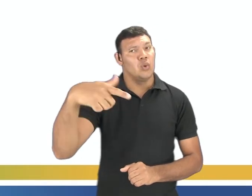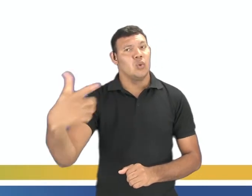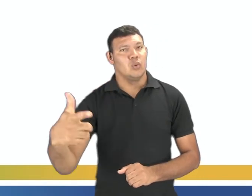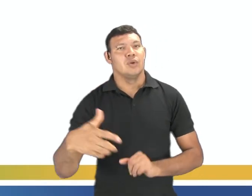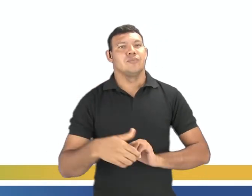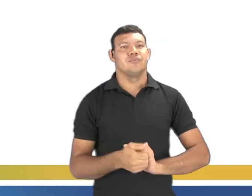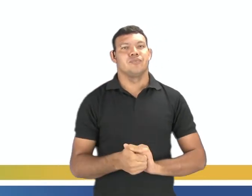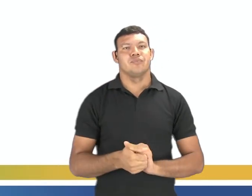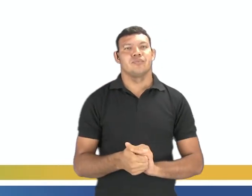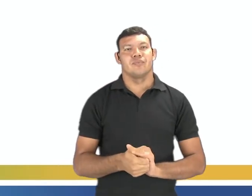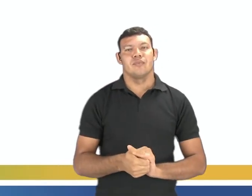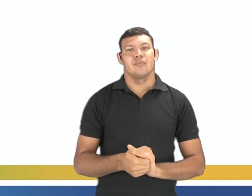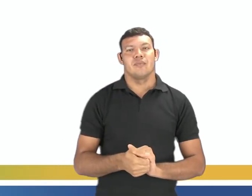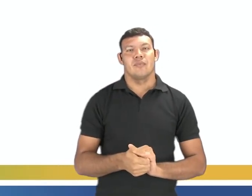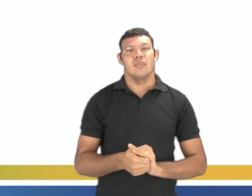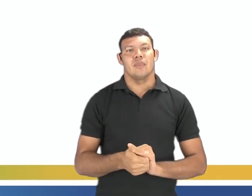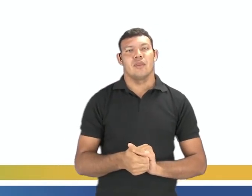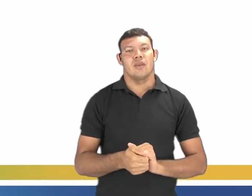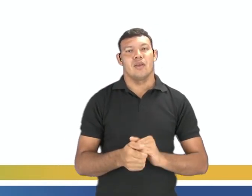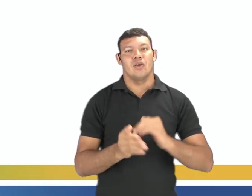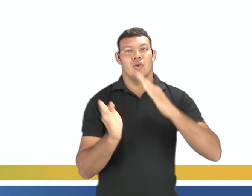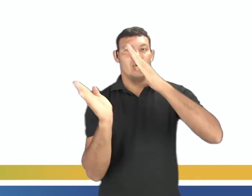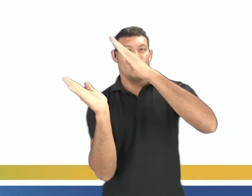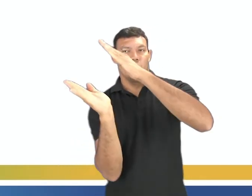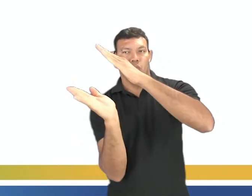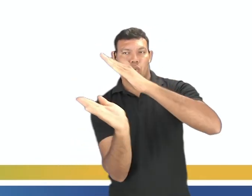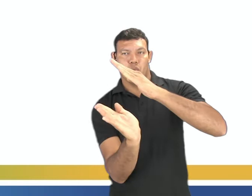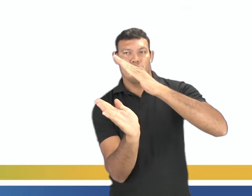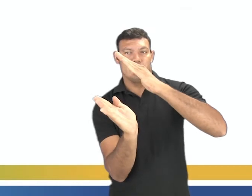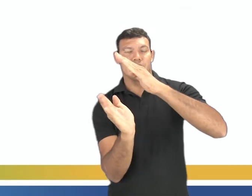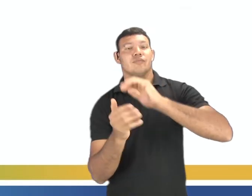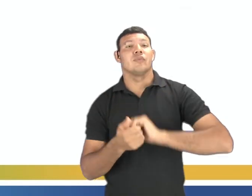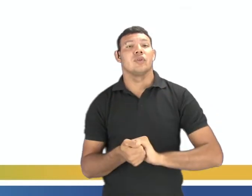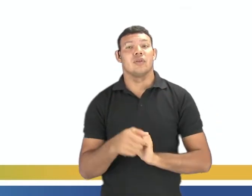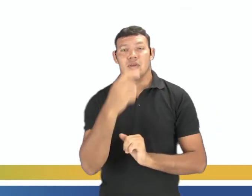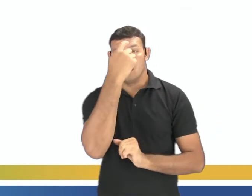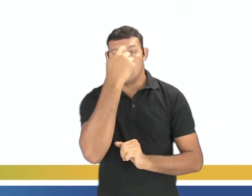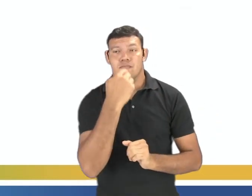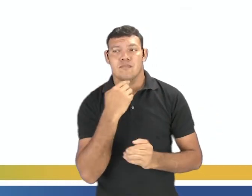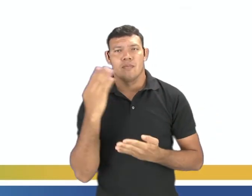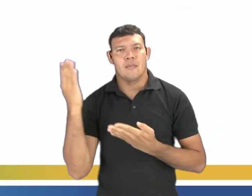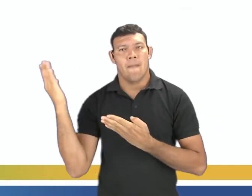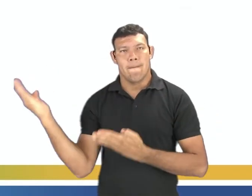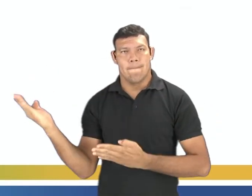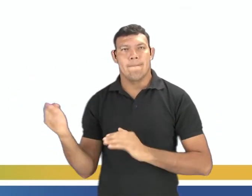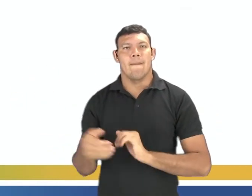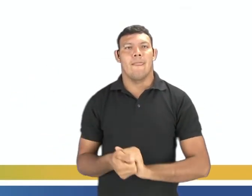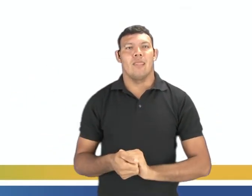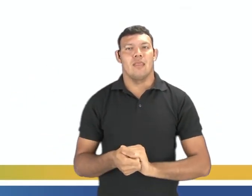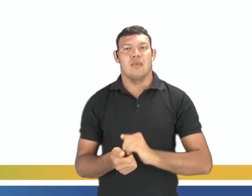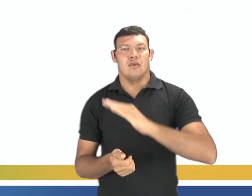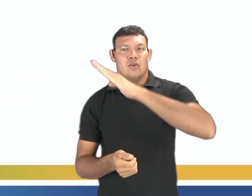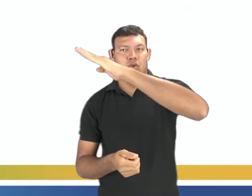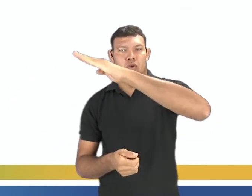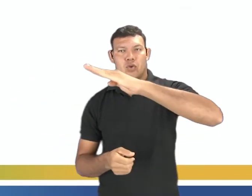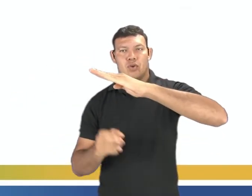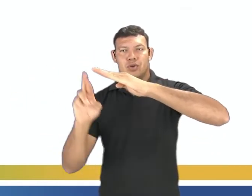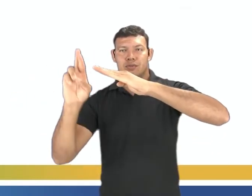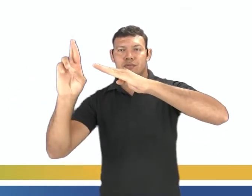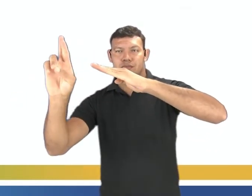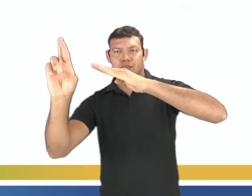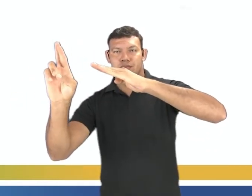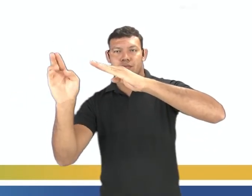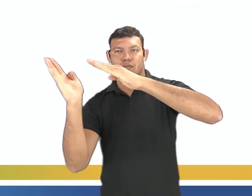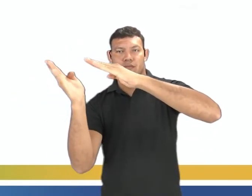o outro caso é por duas retas paralelas ou seja observe na figura nós temos uma